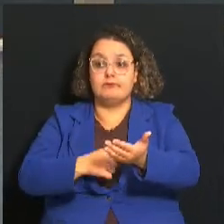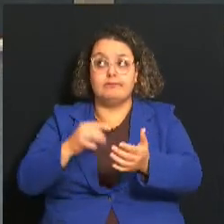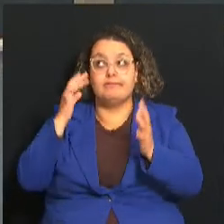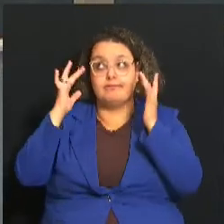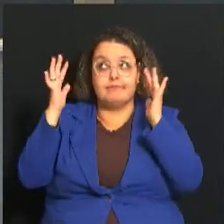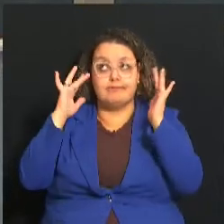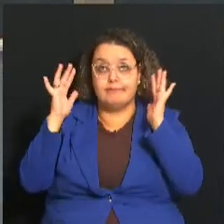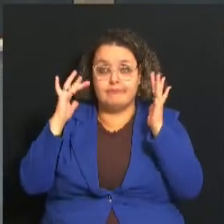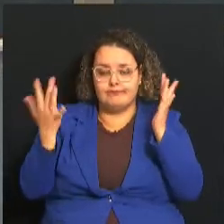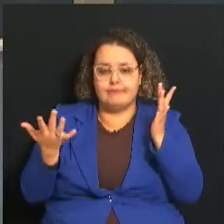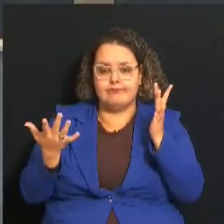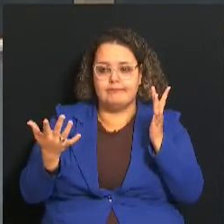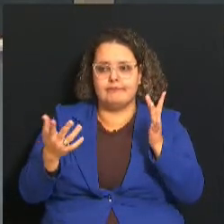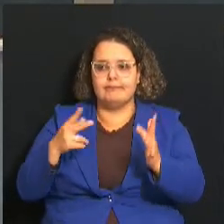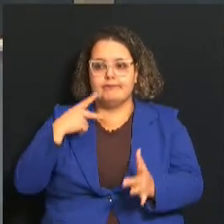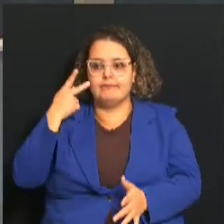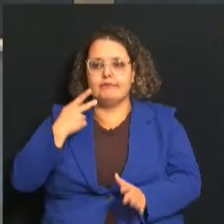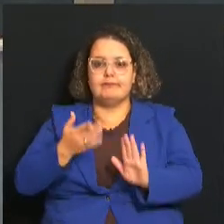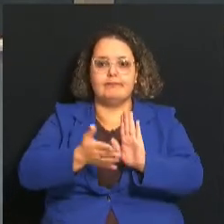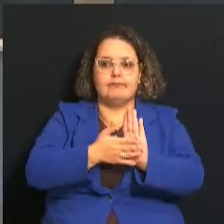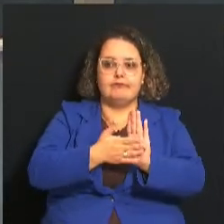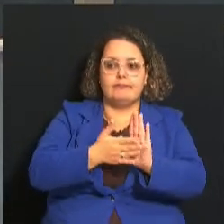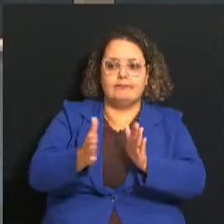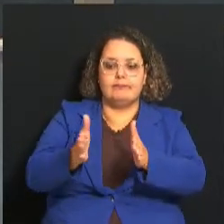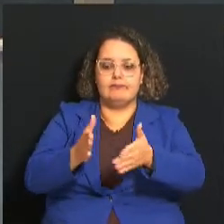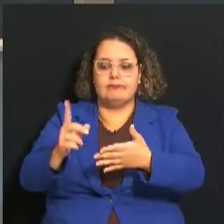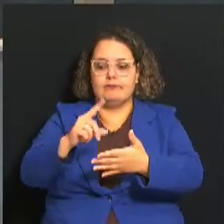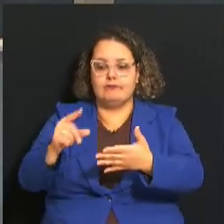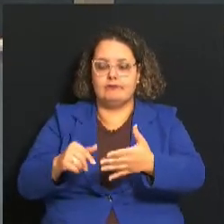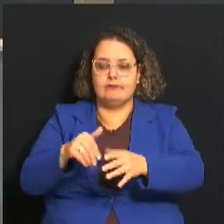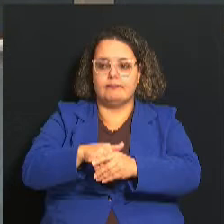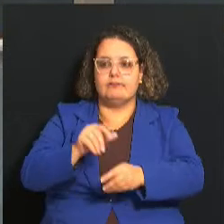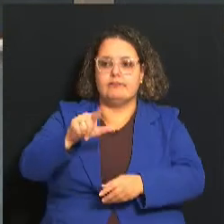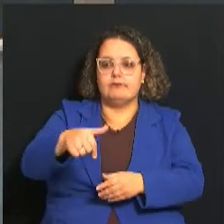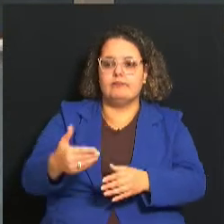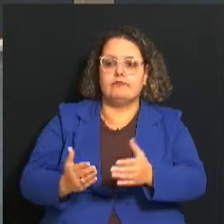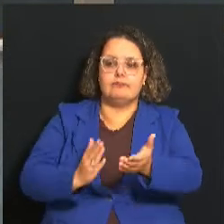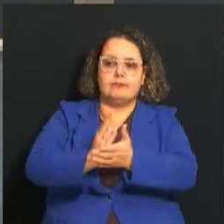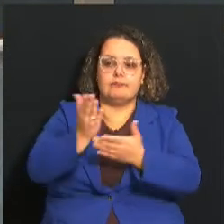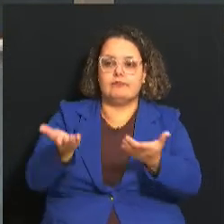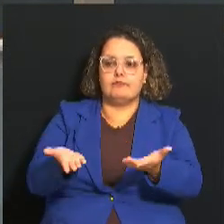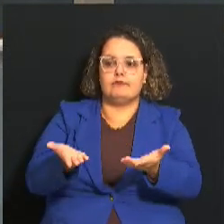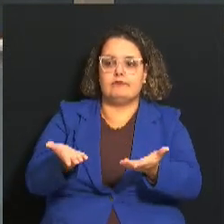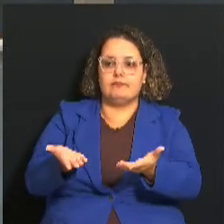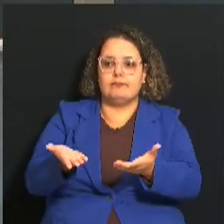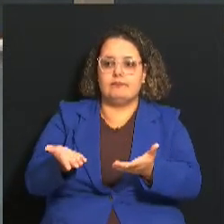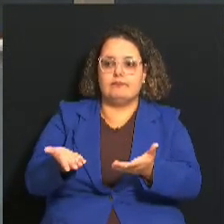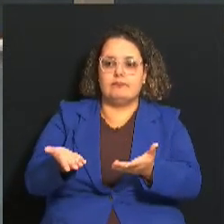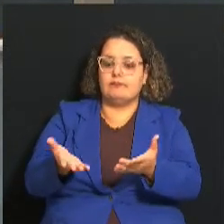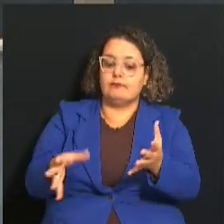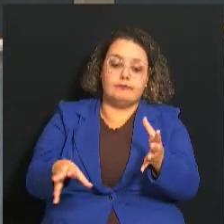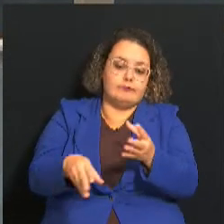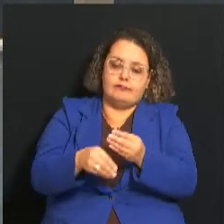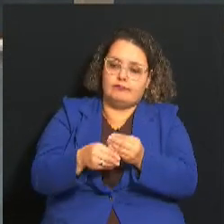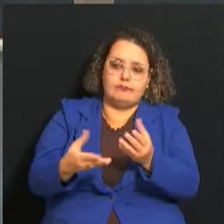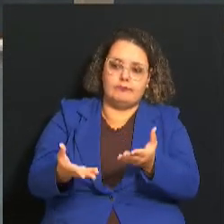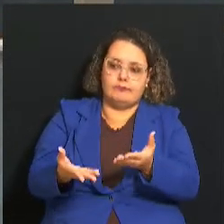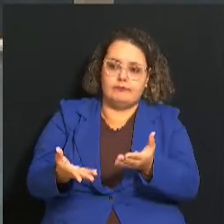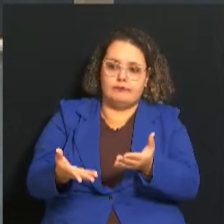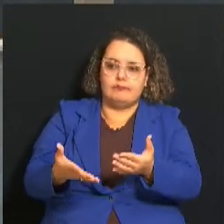O político propõe alguma coisa na época de eleição e que depois de eleito aquilo não se completa e entramos